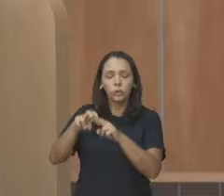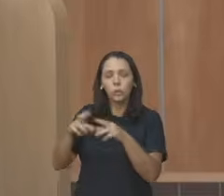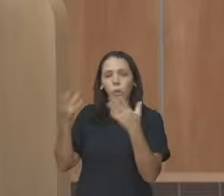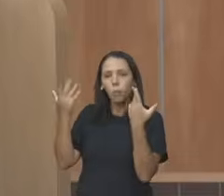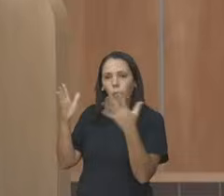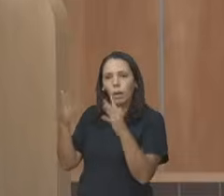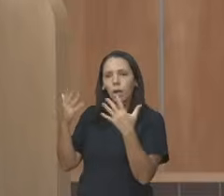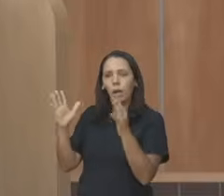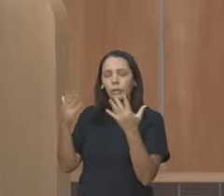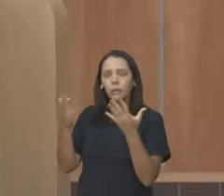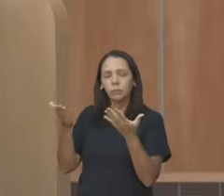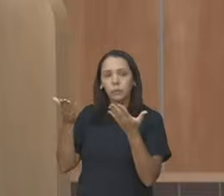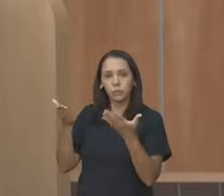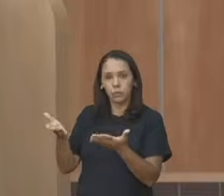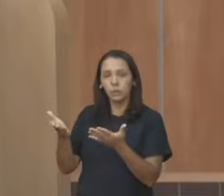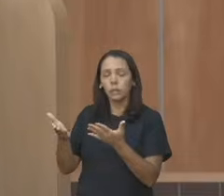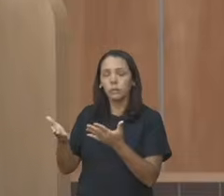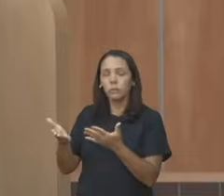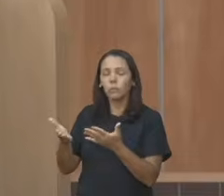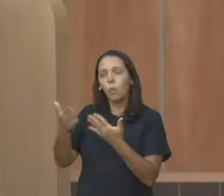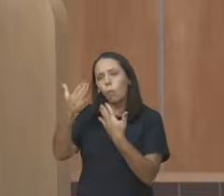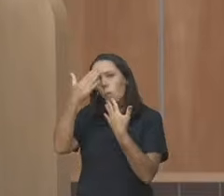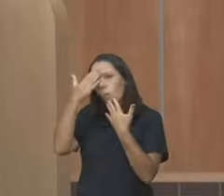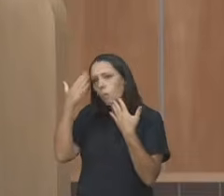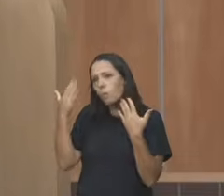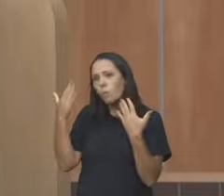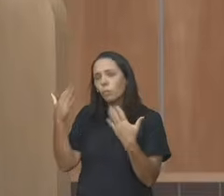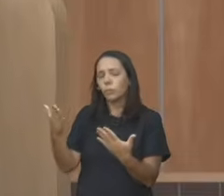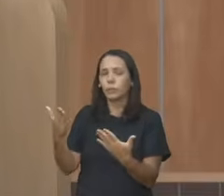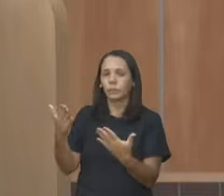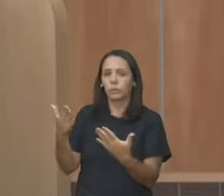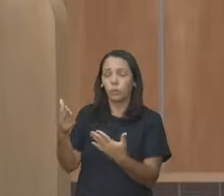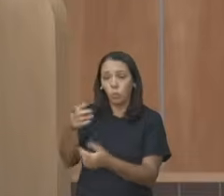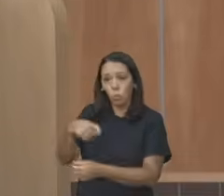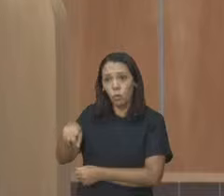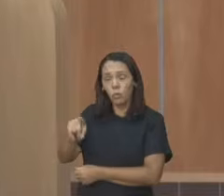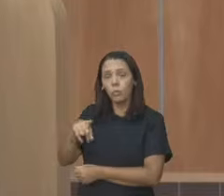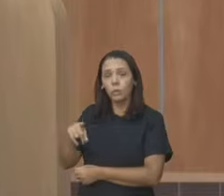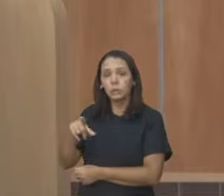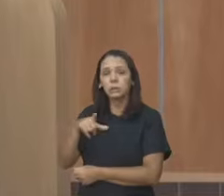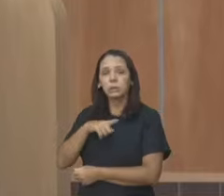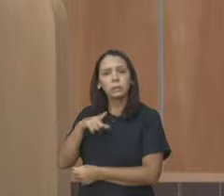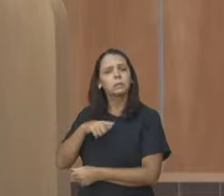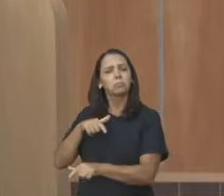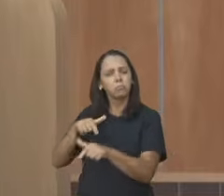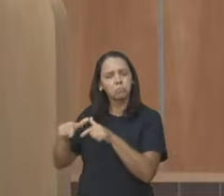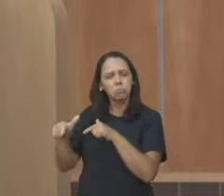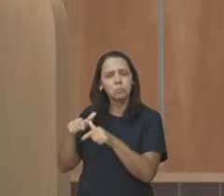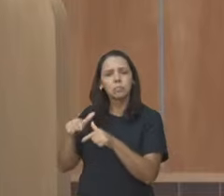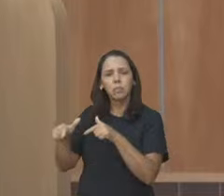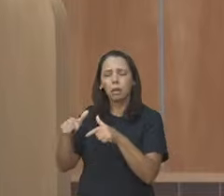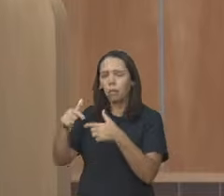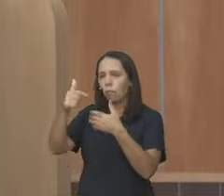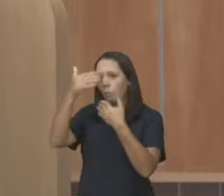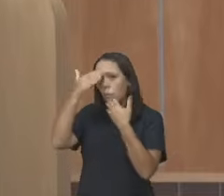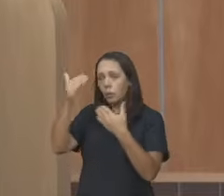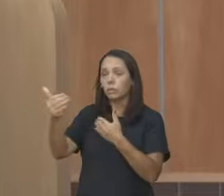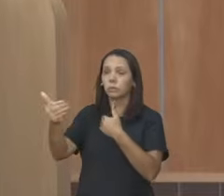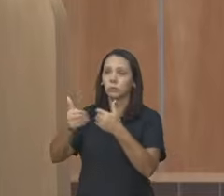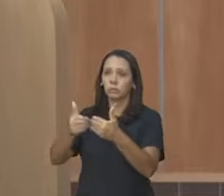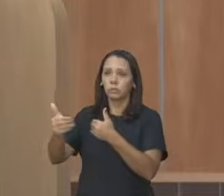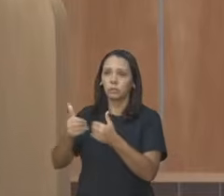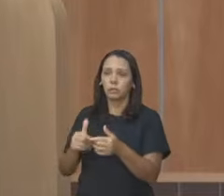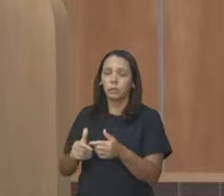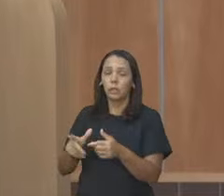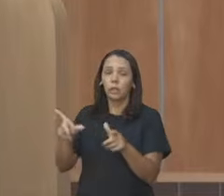parabenizar vocês e dizer muito obrigado por vocês existirem, muito obrigado por estarem aqui e